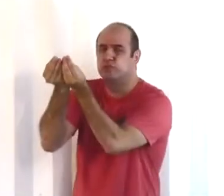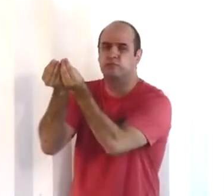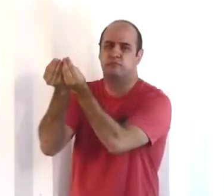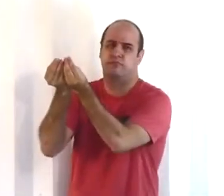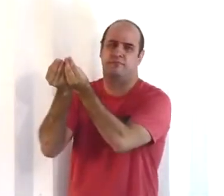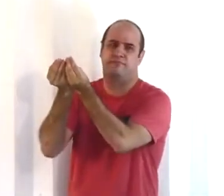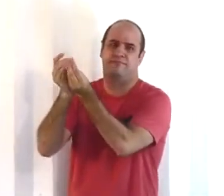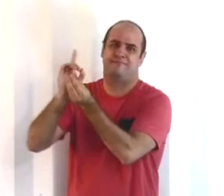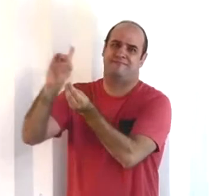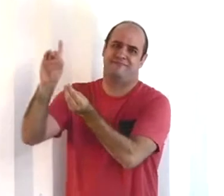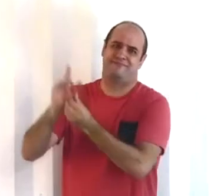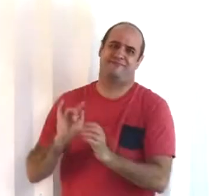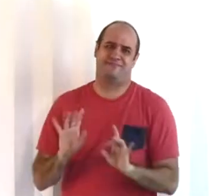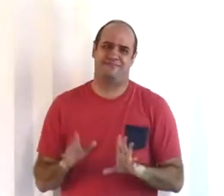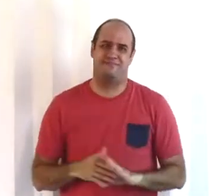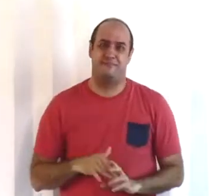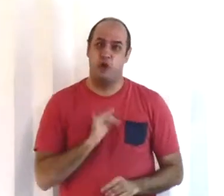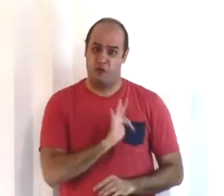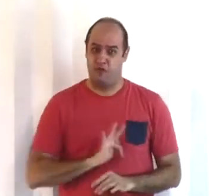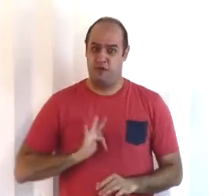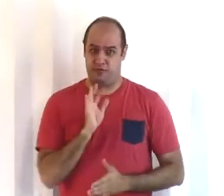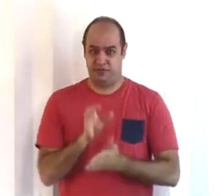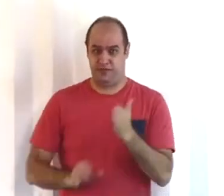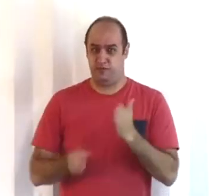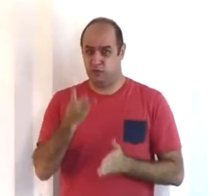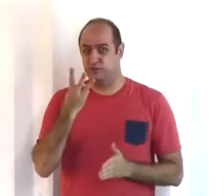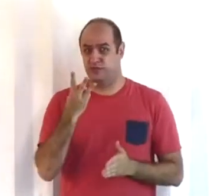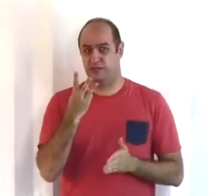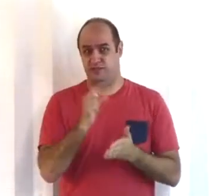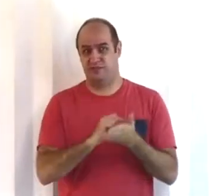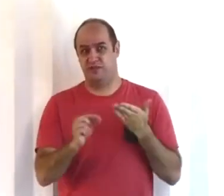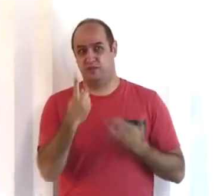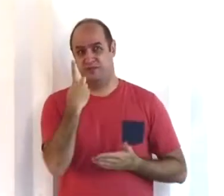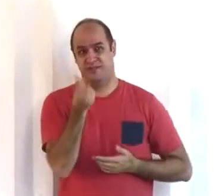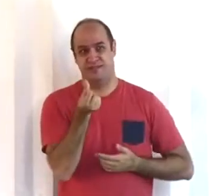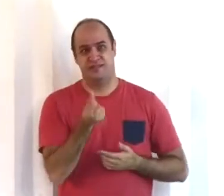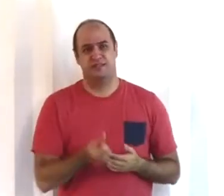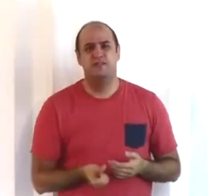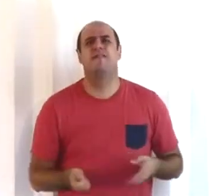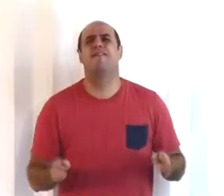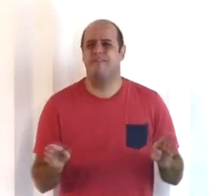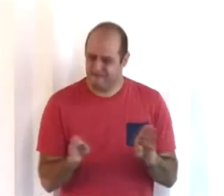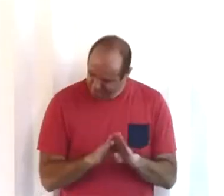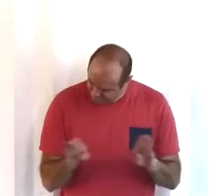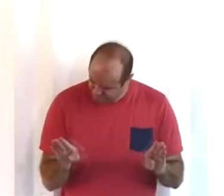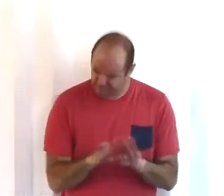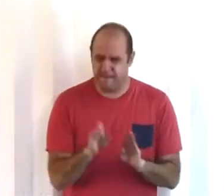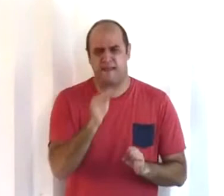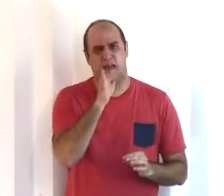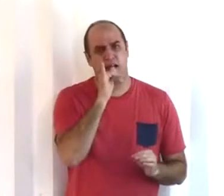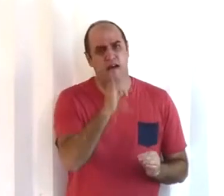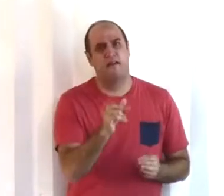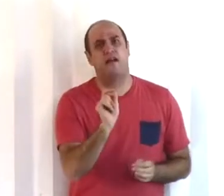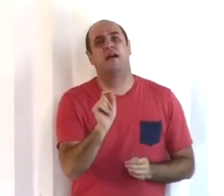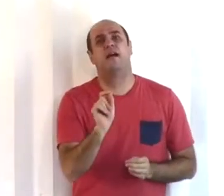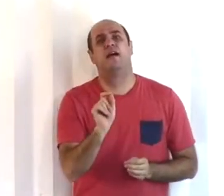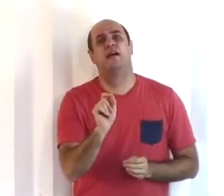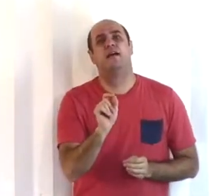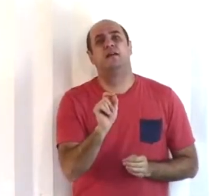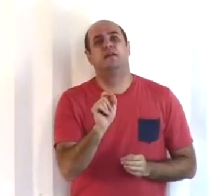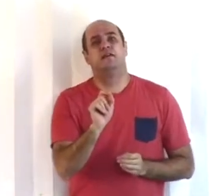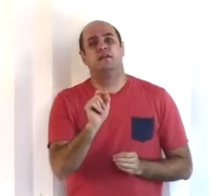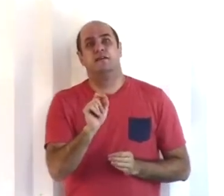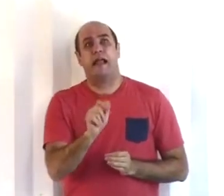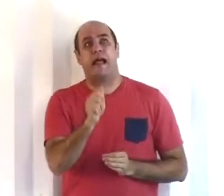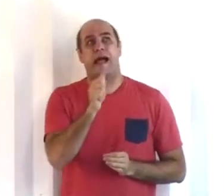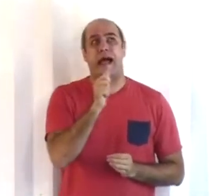isso aos Filipenses, no capítulo 3, no versículo 16, ele também diz alguma coisa. Ele diz assim,